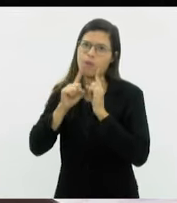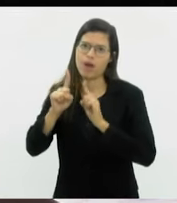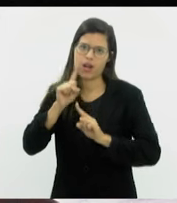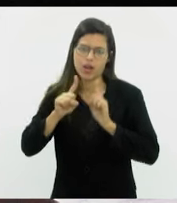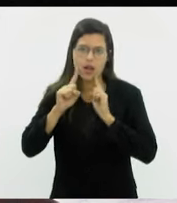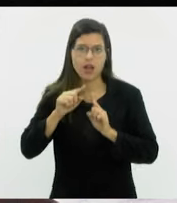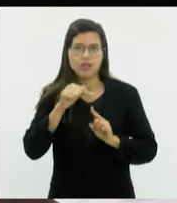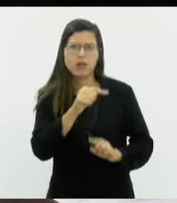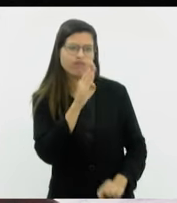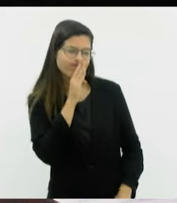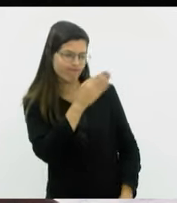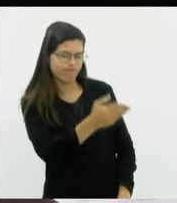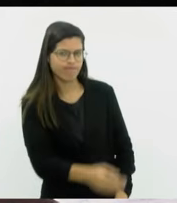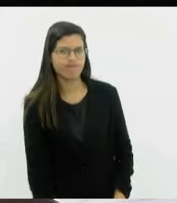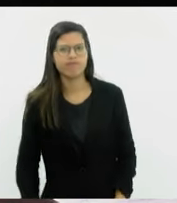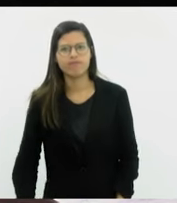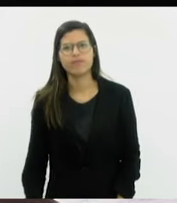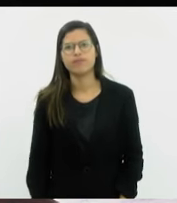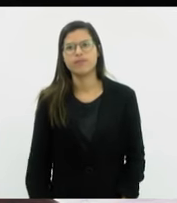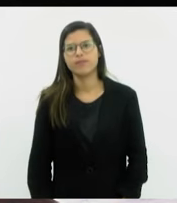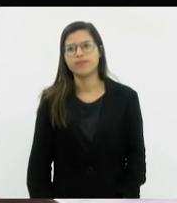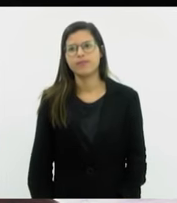quietinho aí na tua.